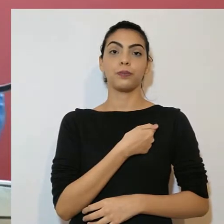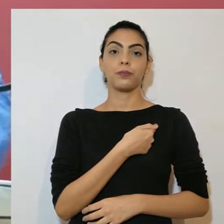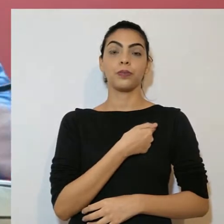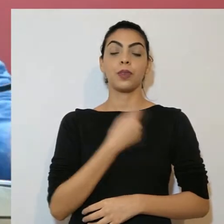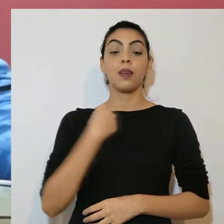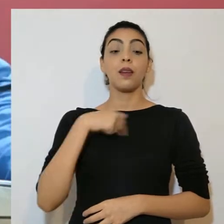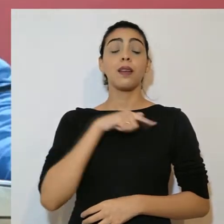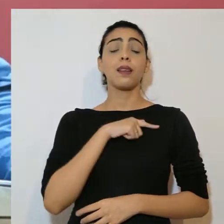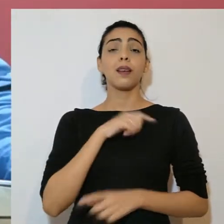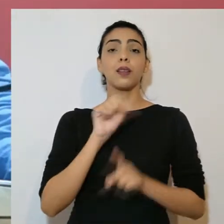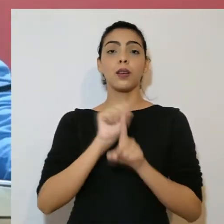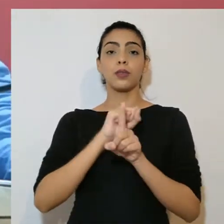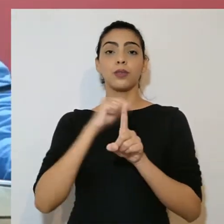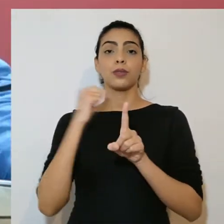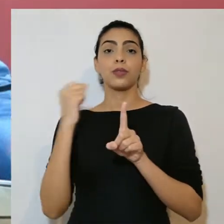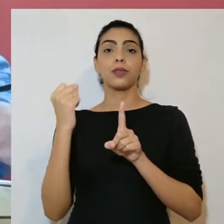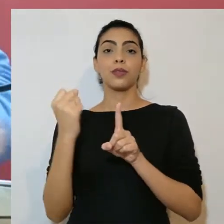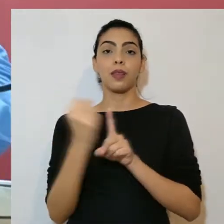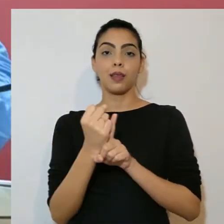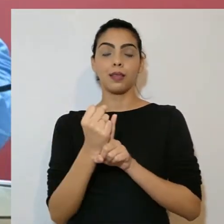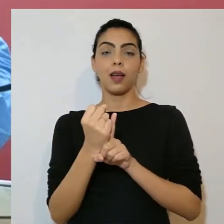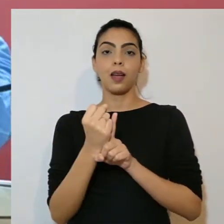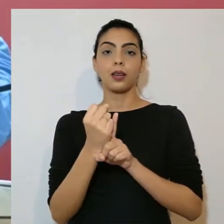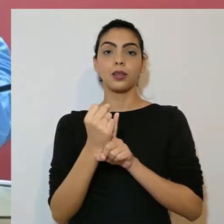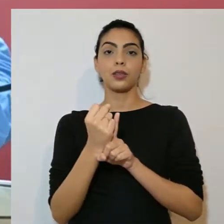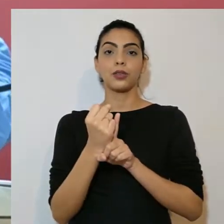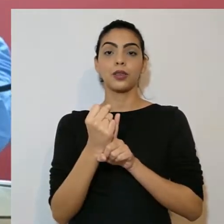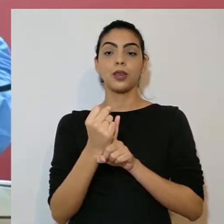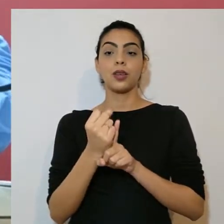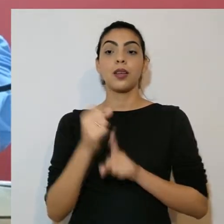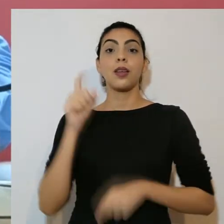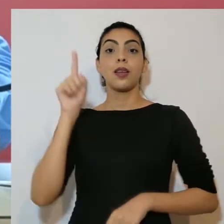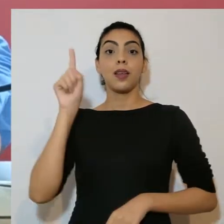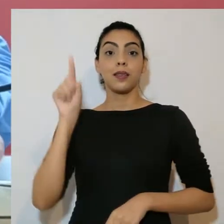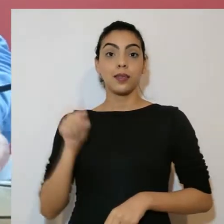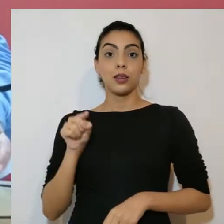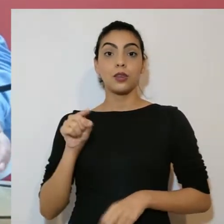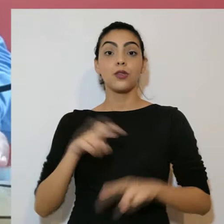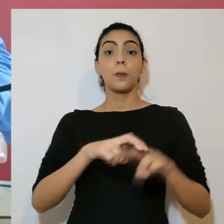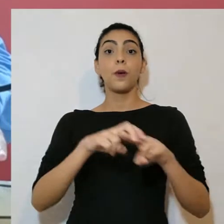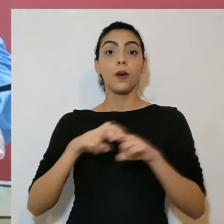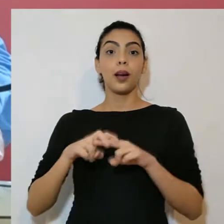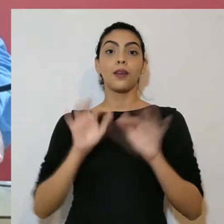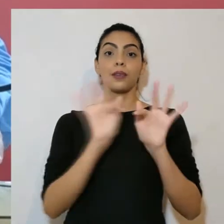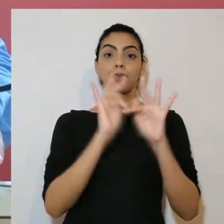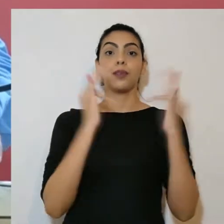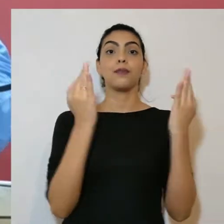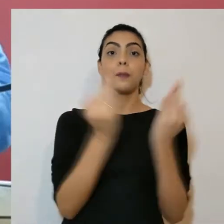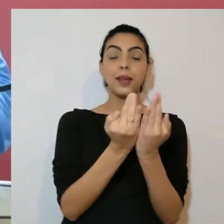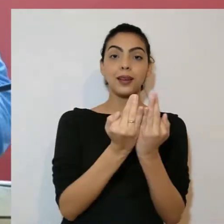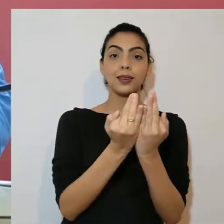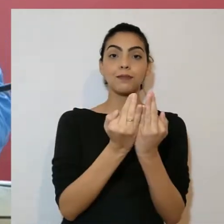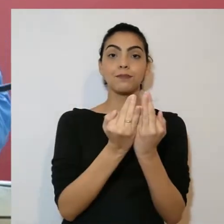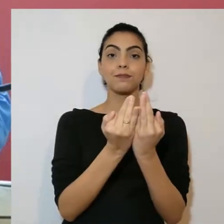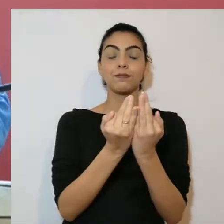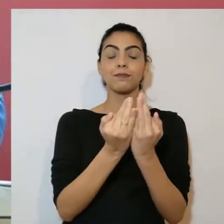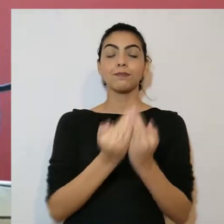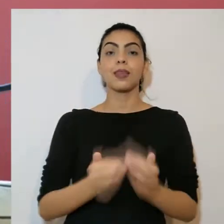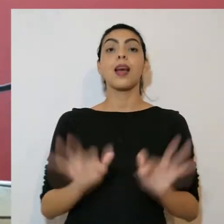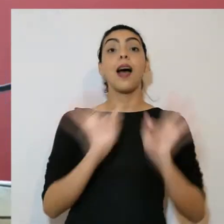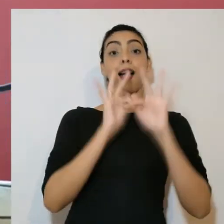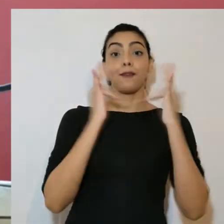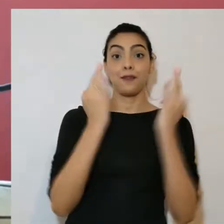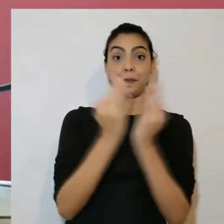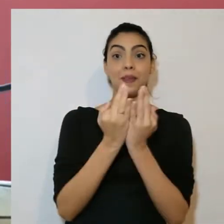e que a sociedade humana existe porque existe a família, e a